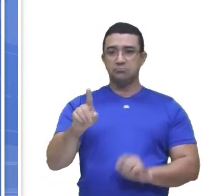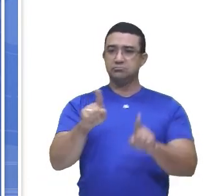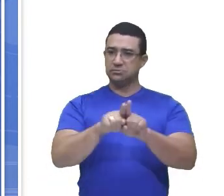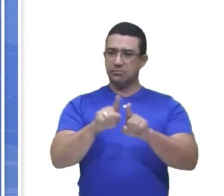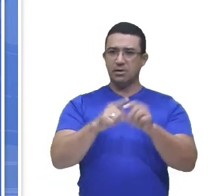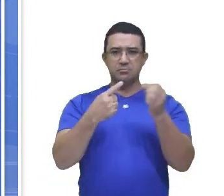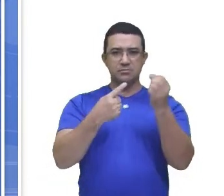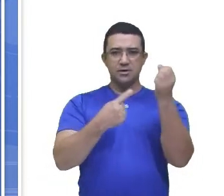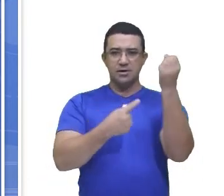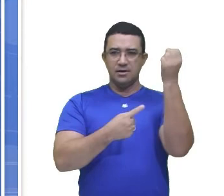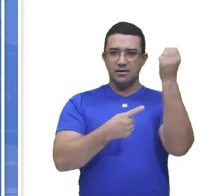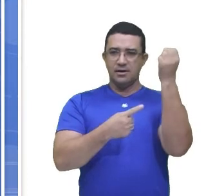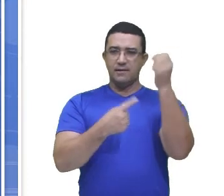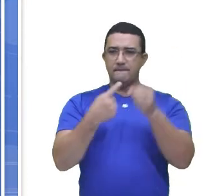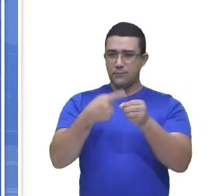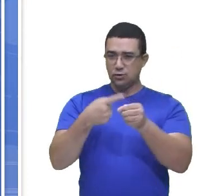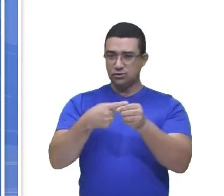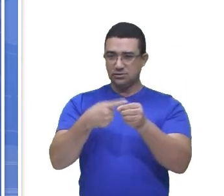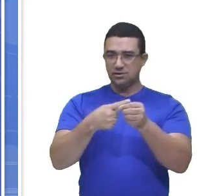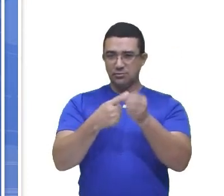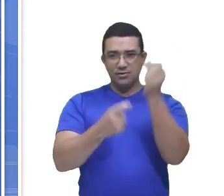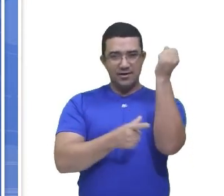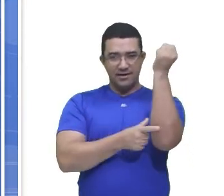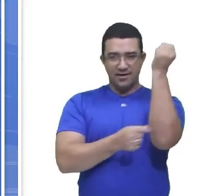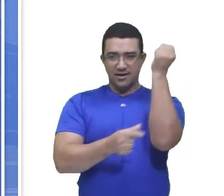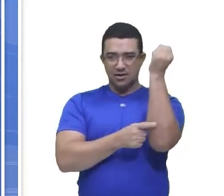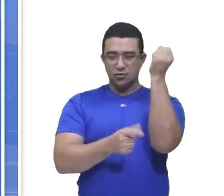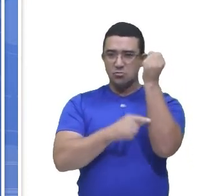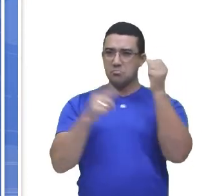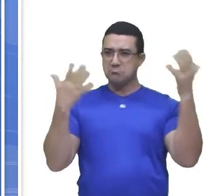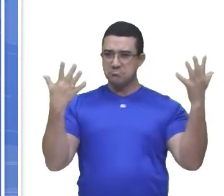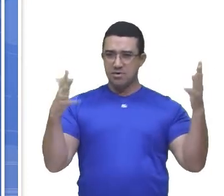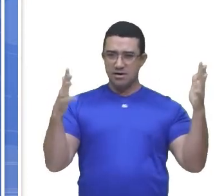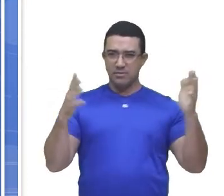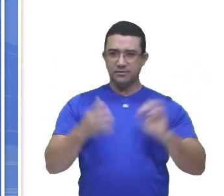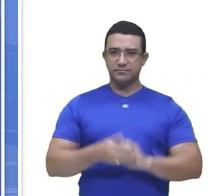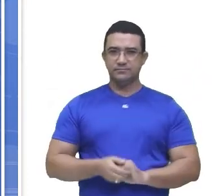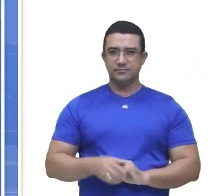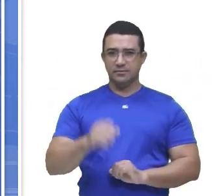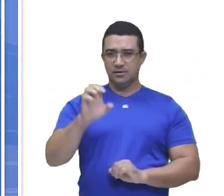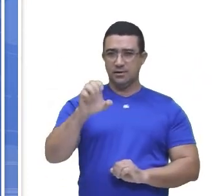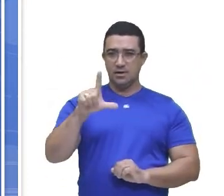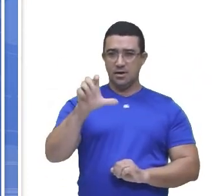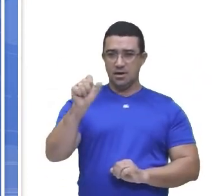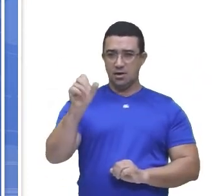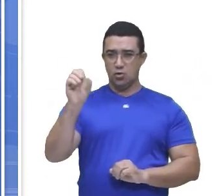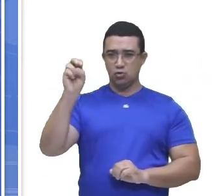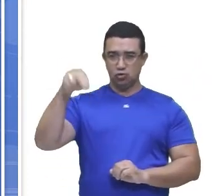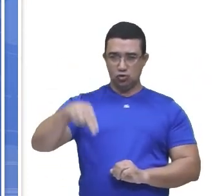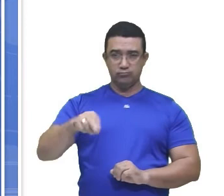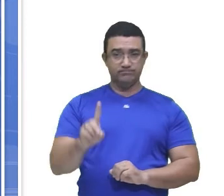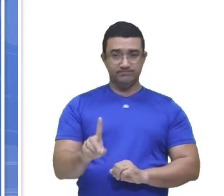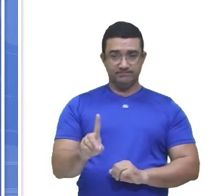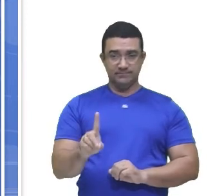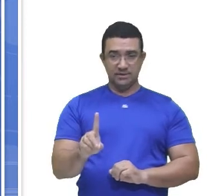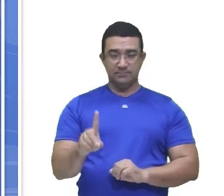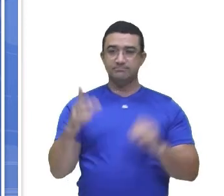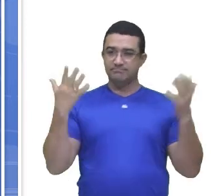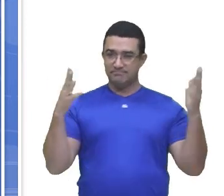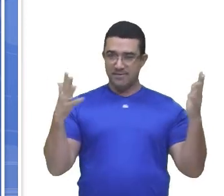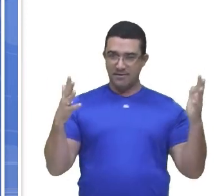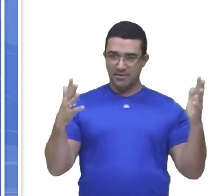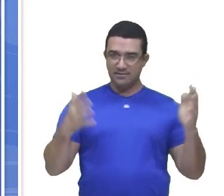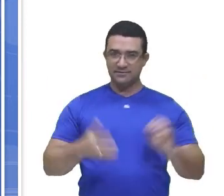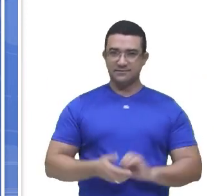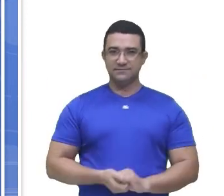de Iranduba, participação aí em peso de Iranduba, né? Também, o Elson José, alternativa D, parabéns